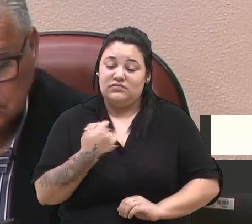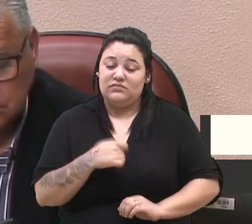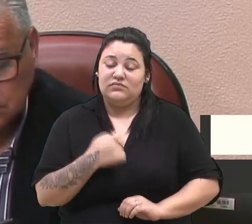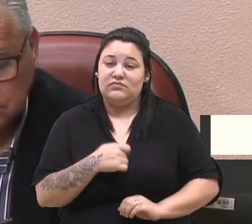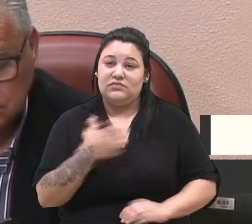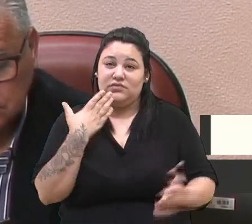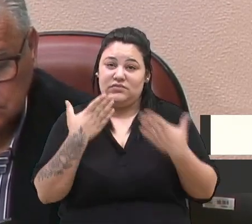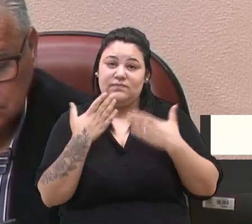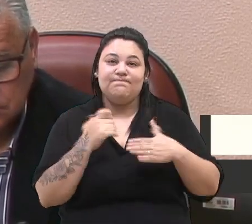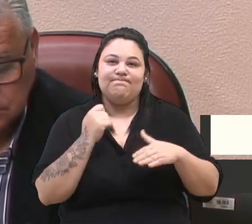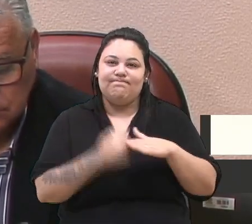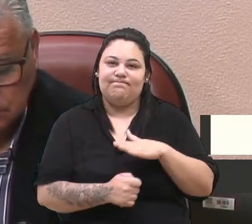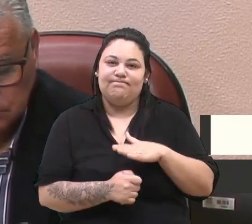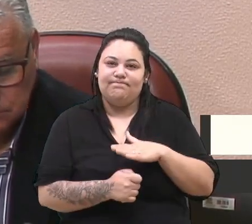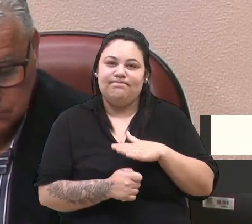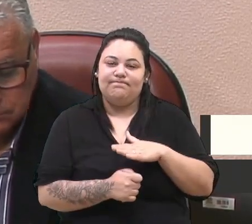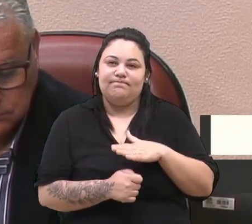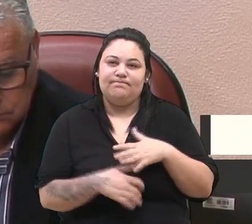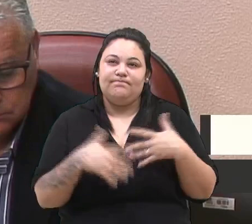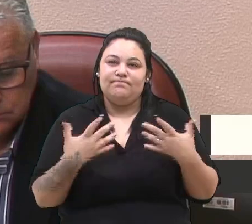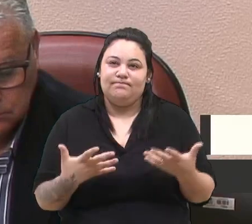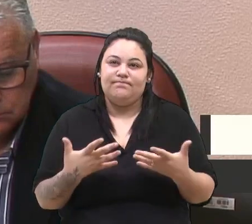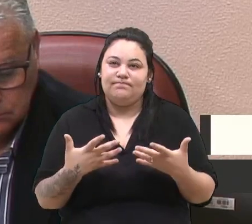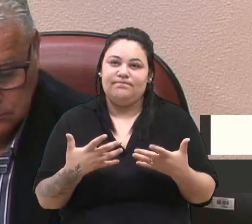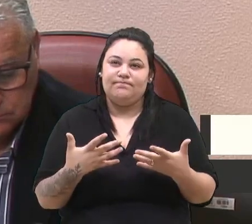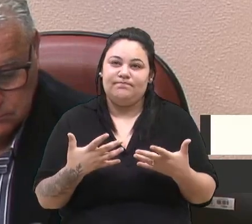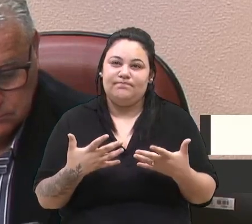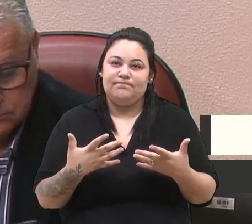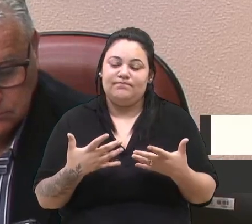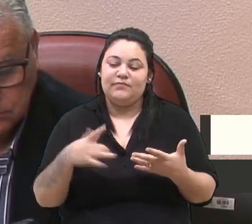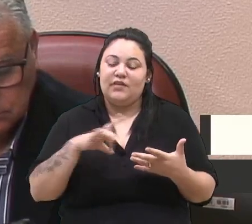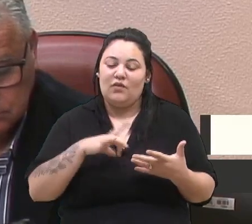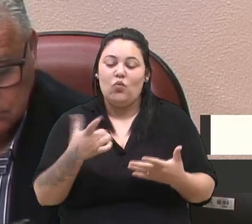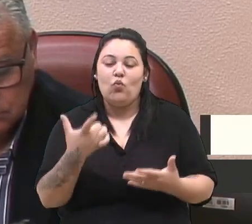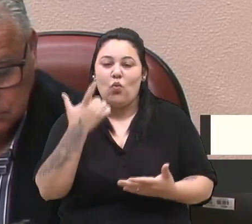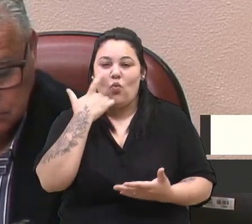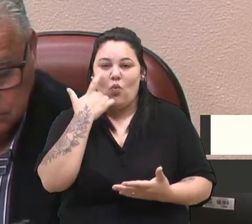investimento. Eu tenho que considerar que ele tem um olhar